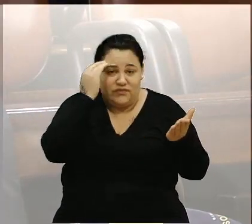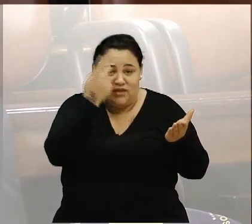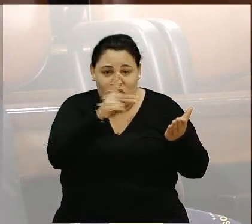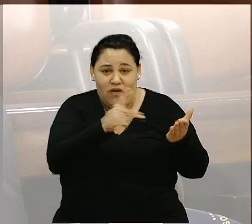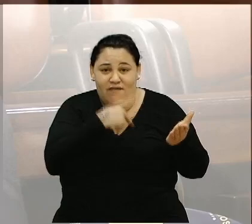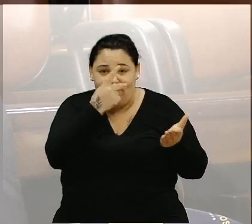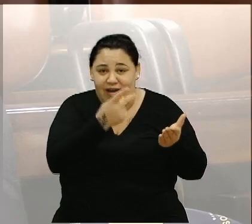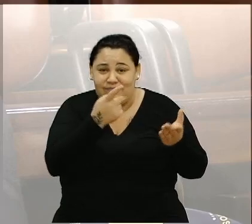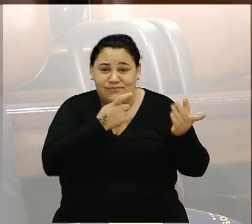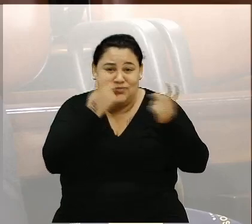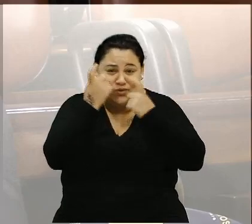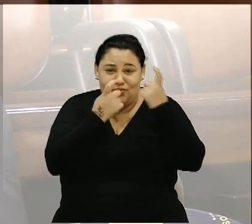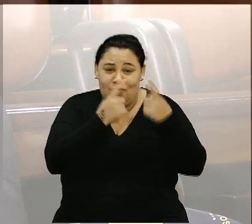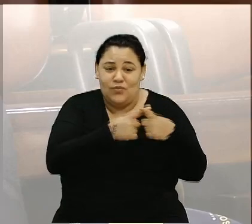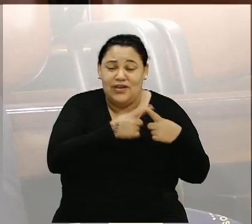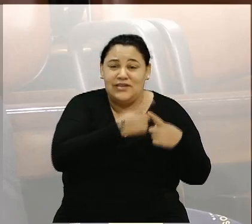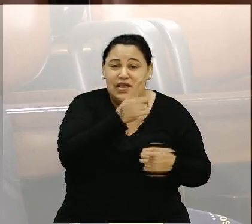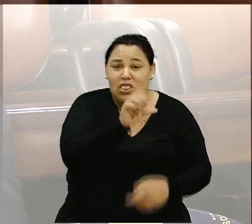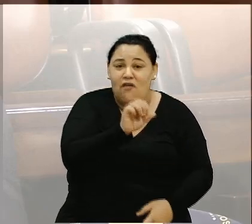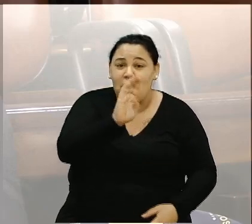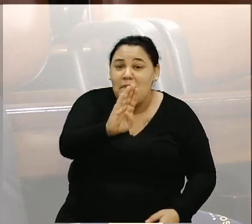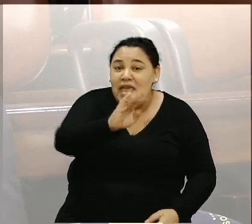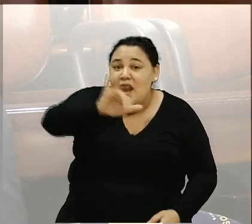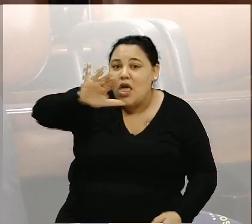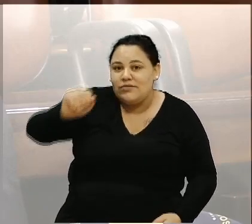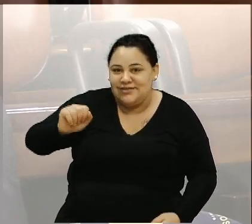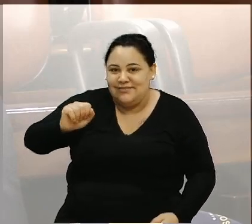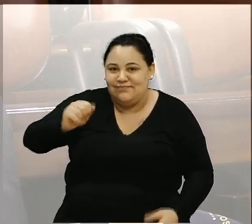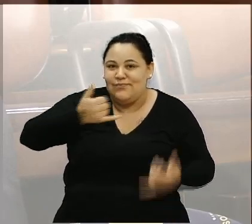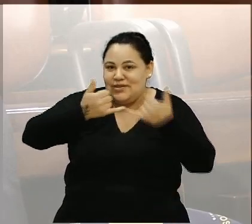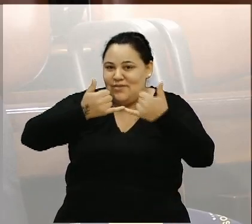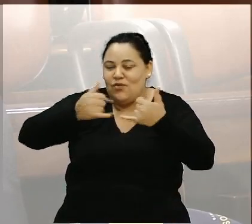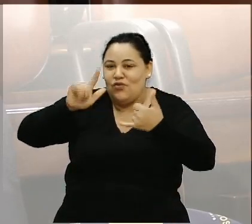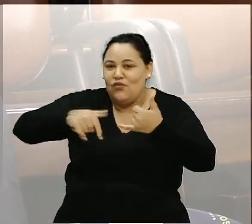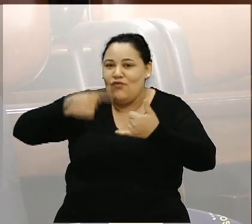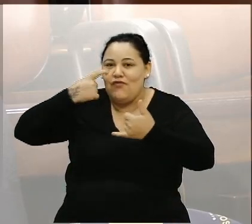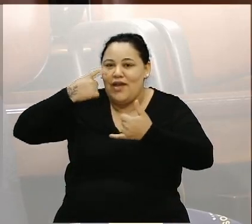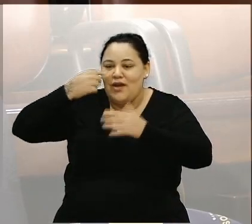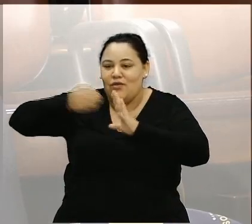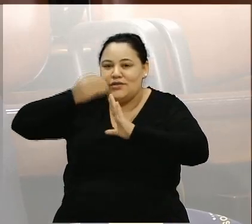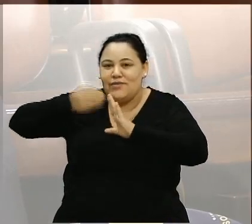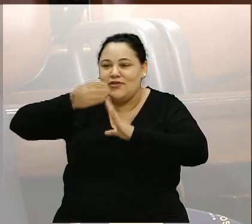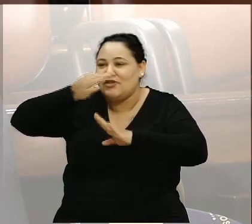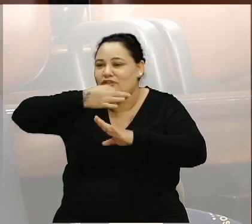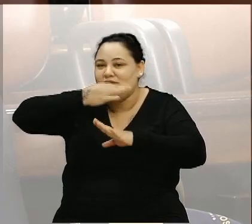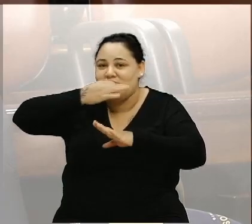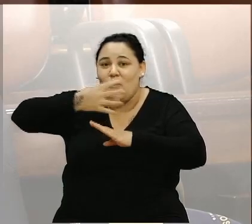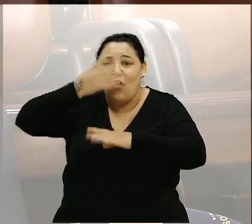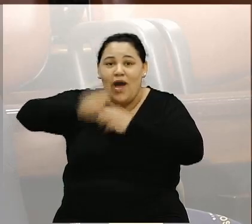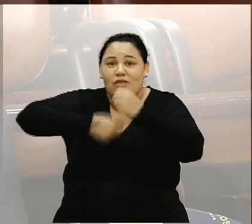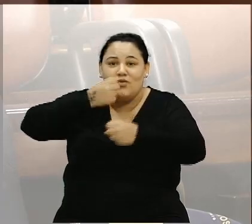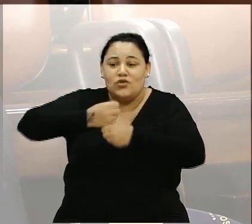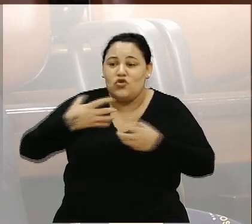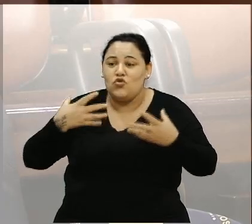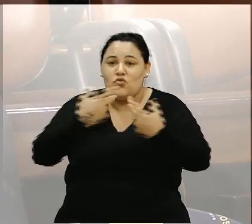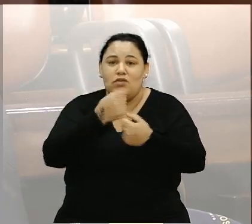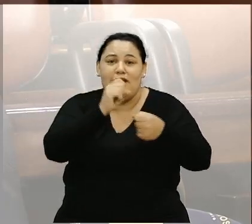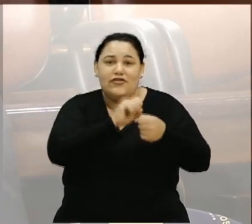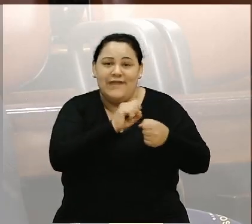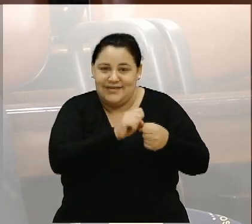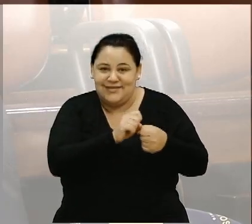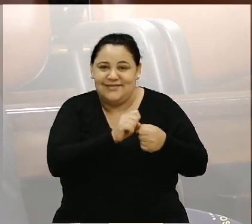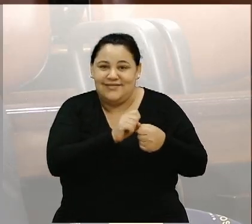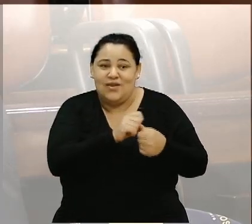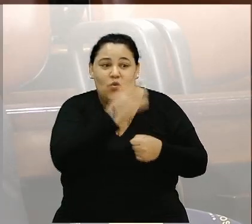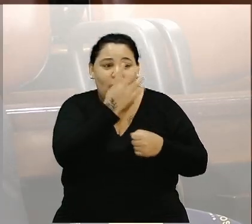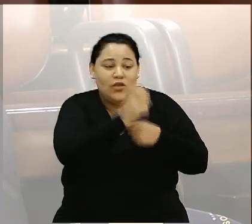é preocupante, porque 19 bilhões, né? O senhor vê que é o orçamento de Caxias como se a gente, 4 anos, tudo que a gente produzisse, né,